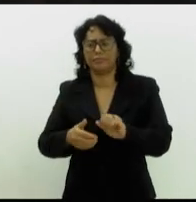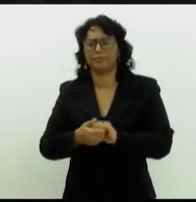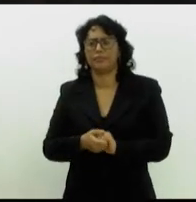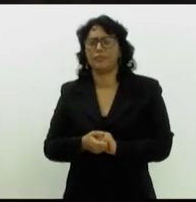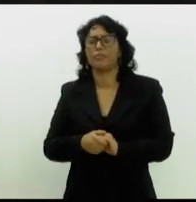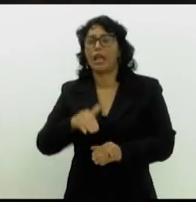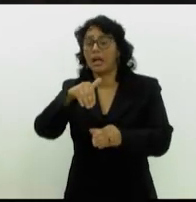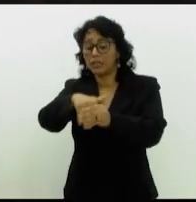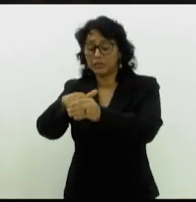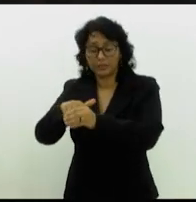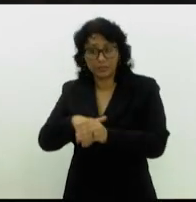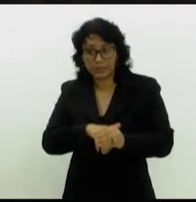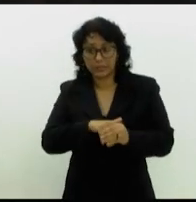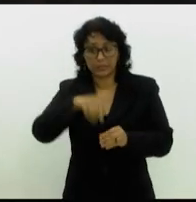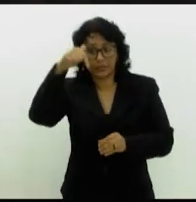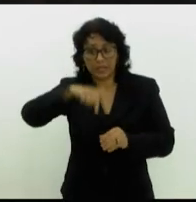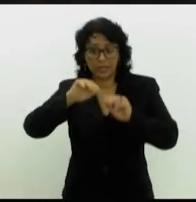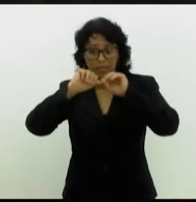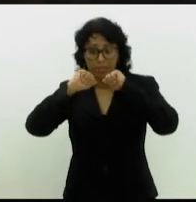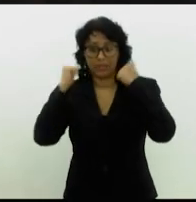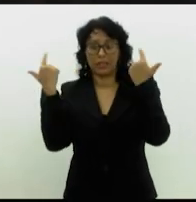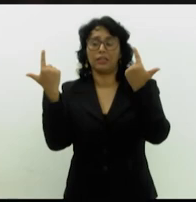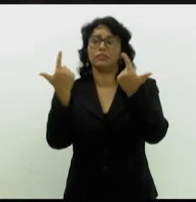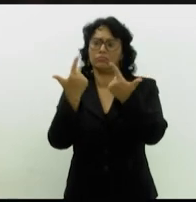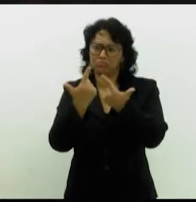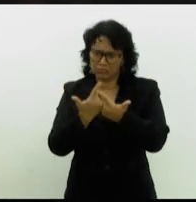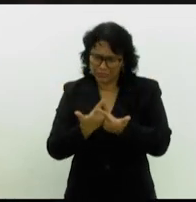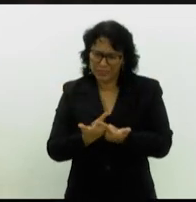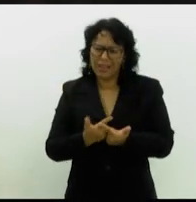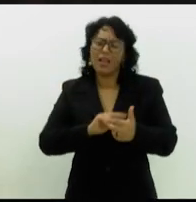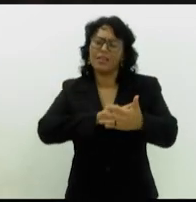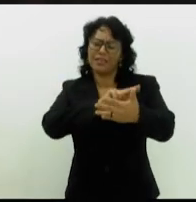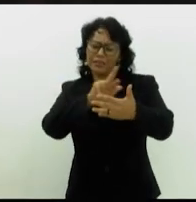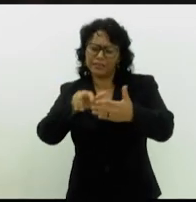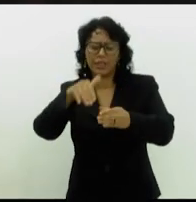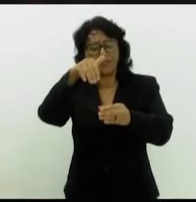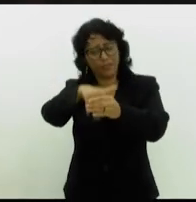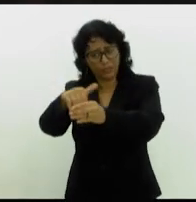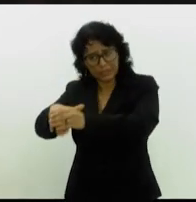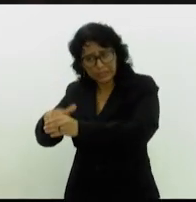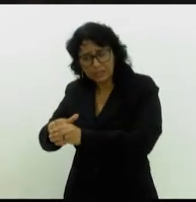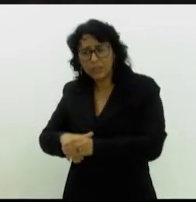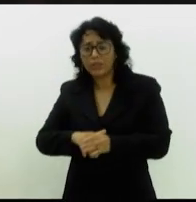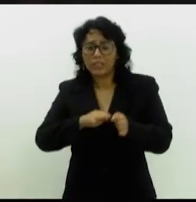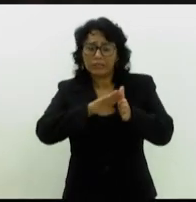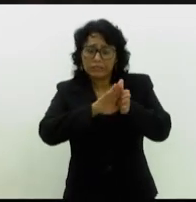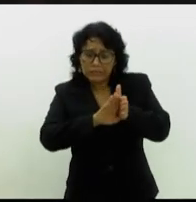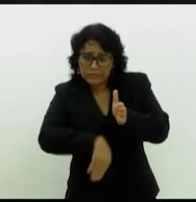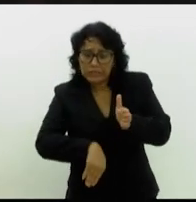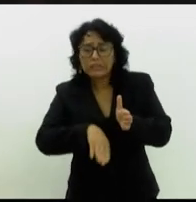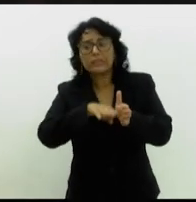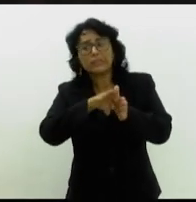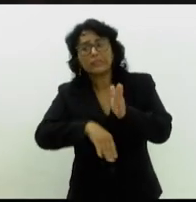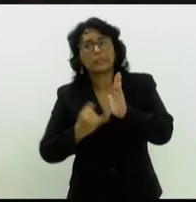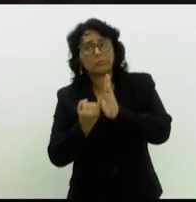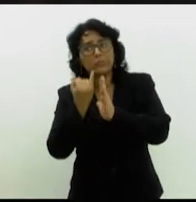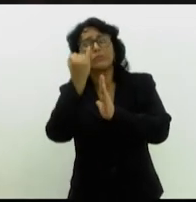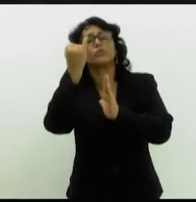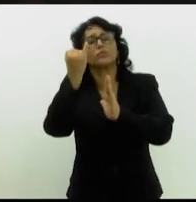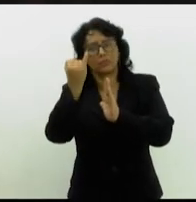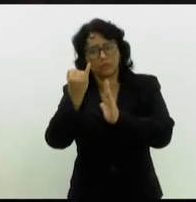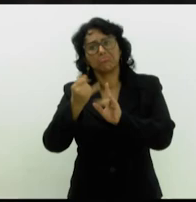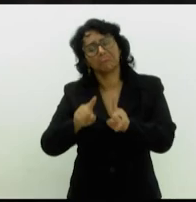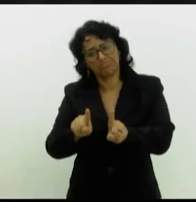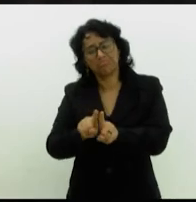na qual teve insenções fiscais como teve votações de resolução de taxas e também de